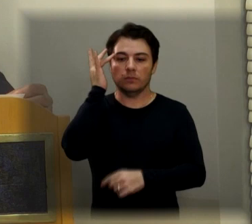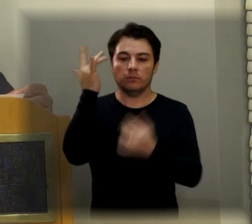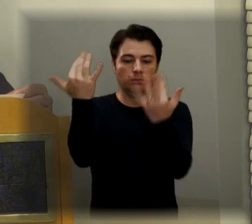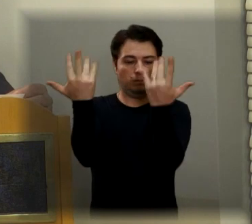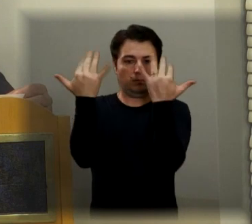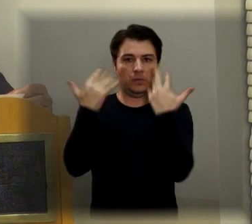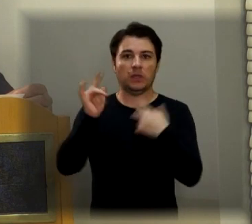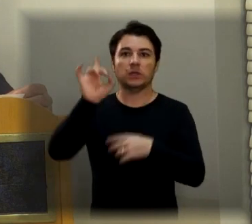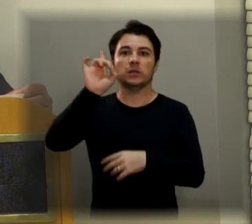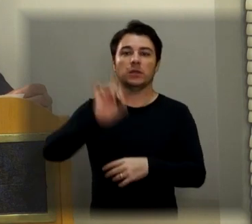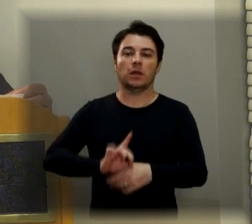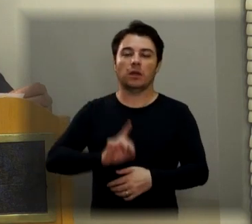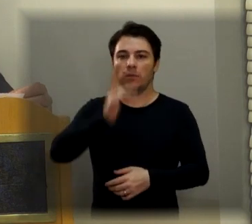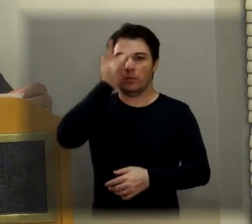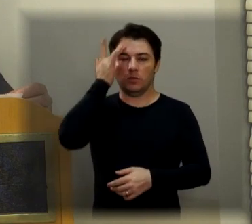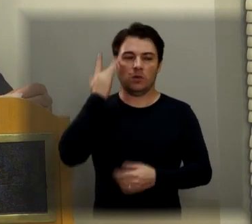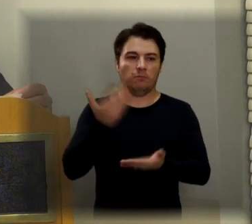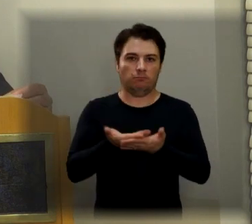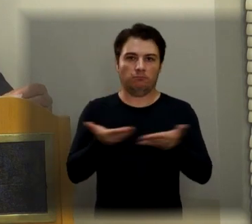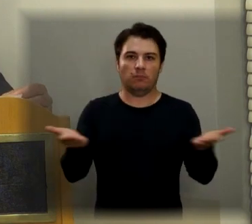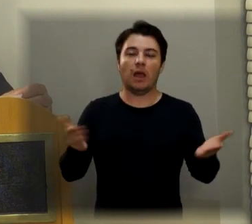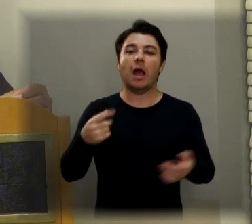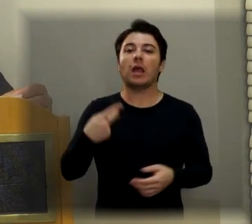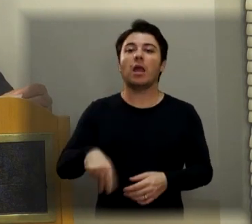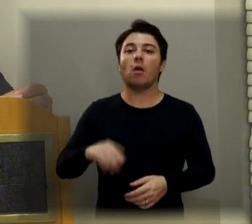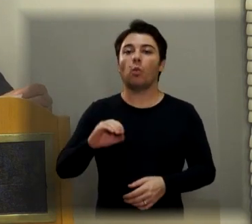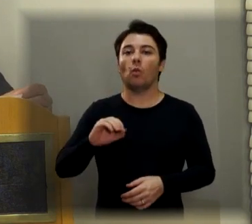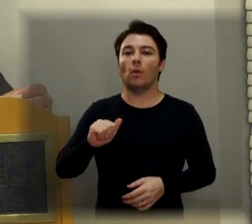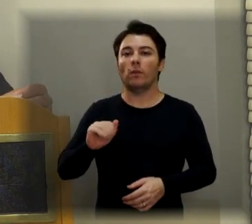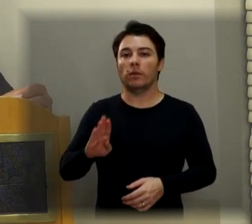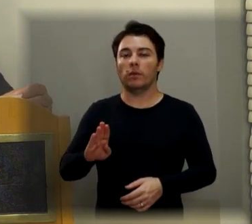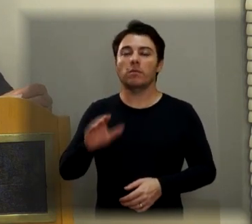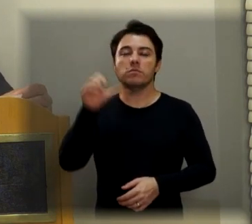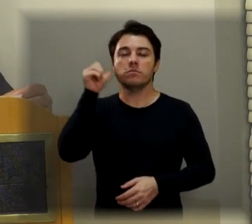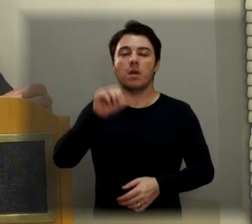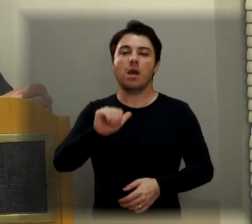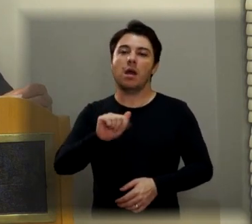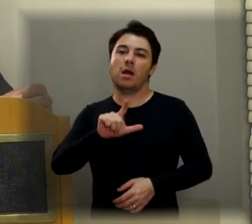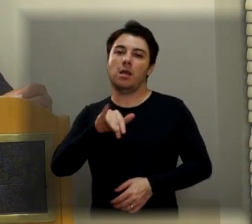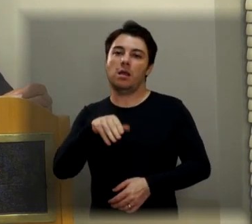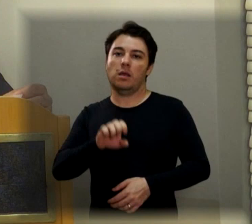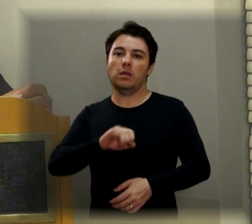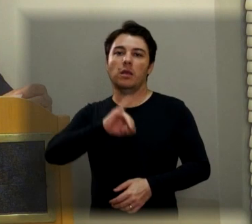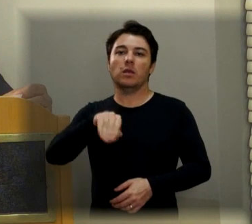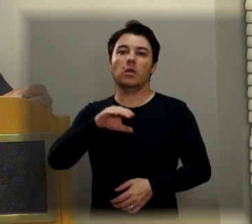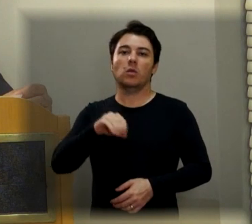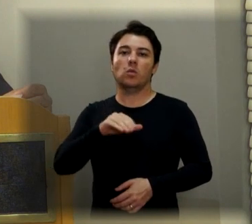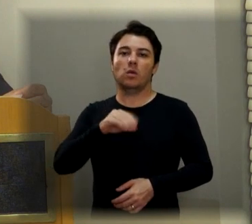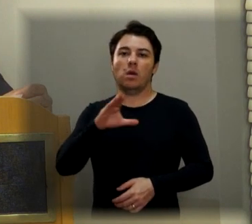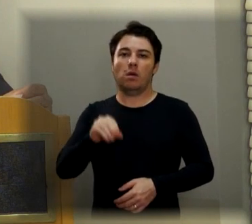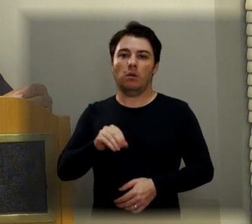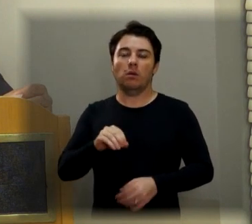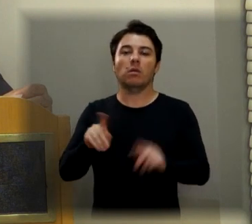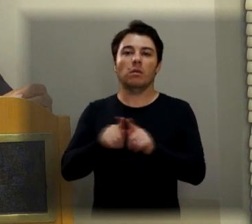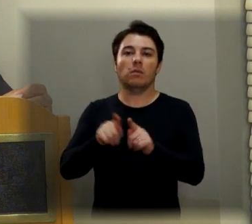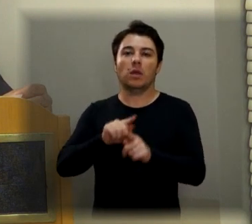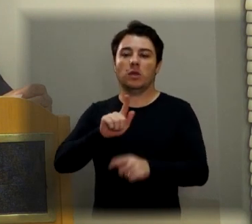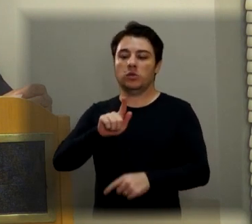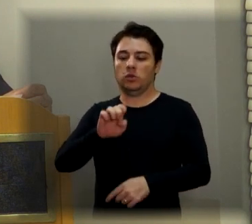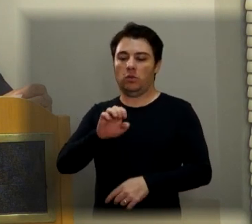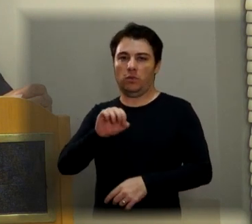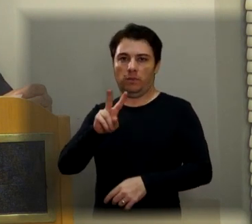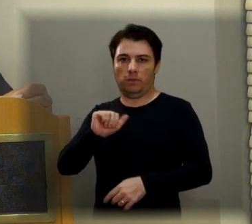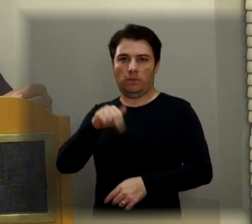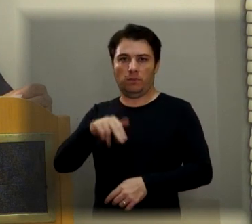comissão dos direitos do consumidor da OAB Araraquara Aline fragalá João Emílio Correia Giovana